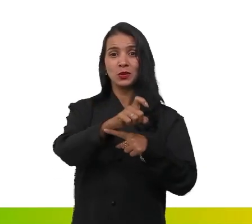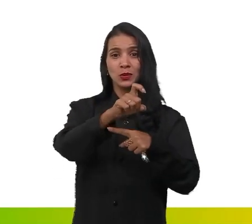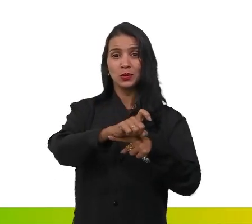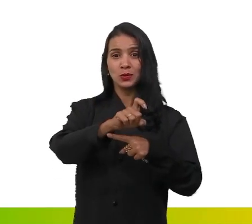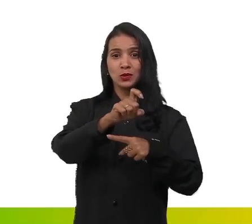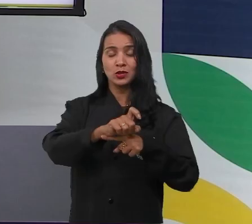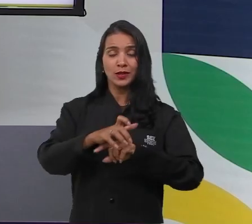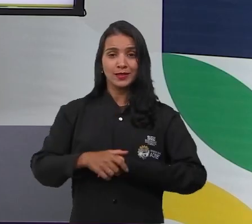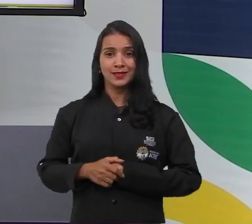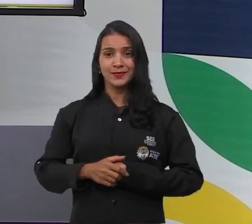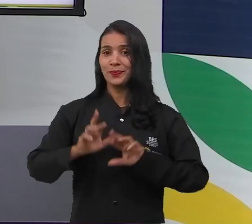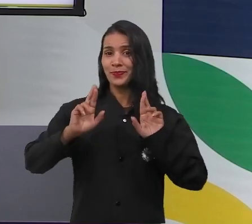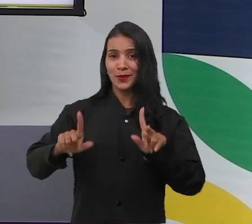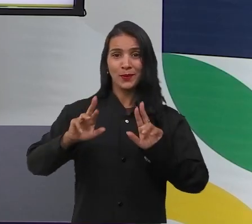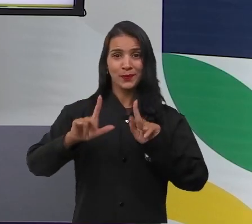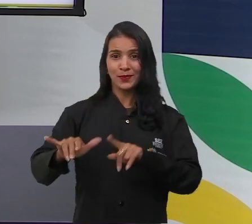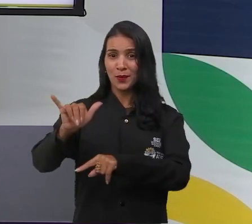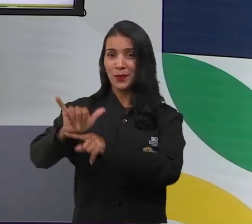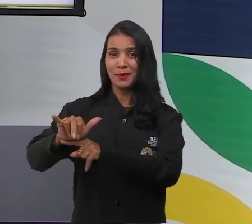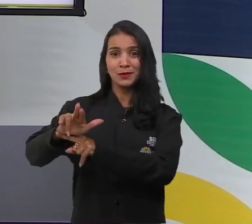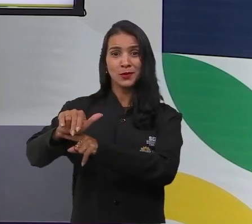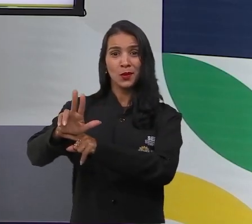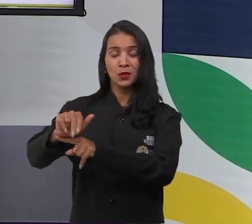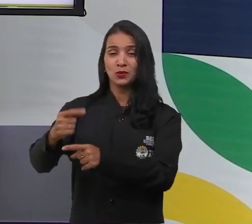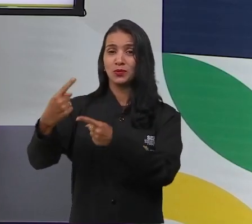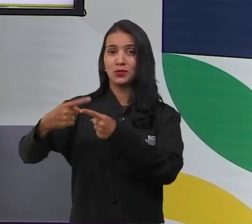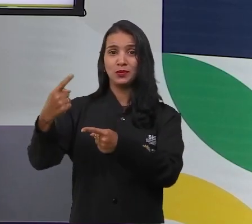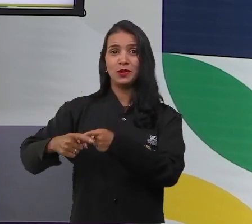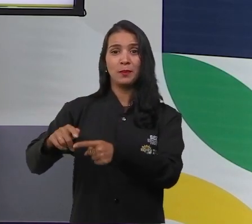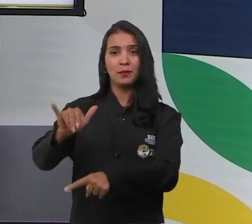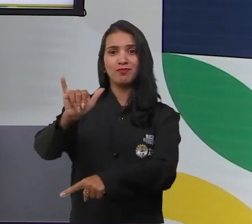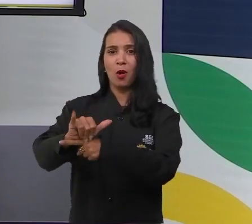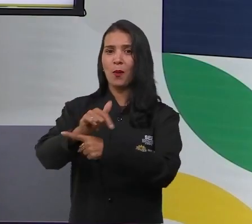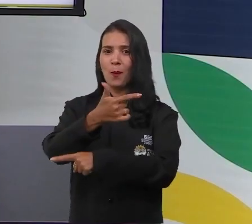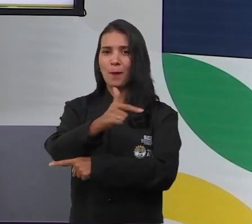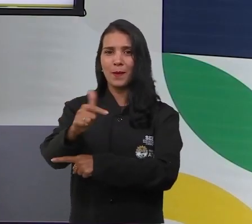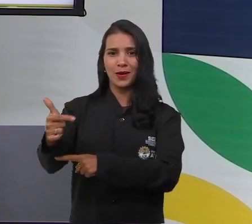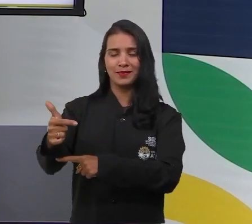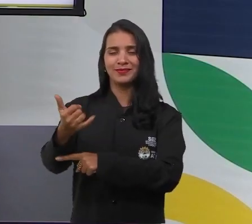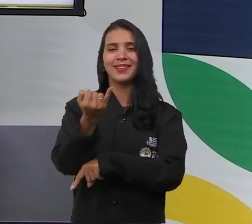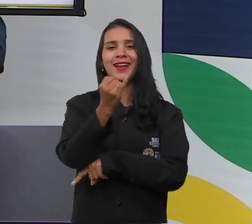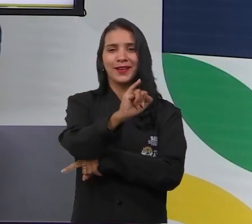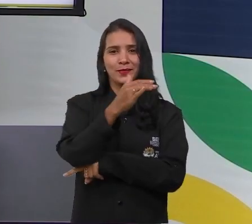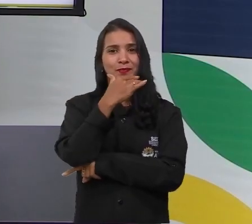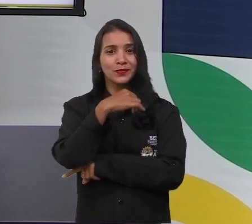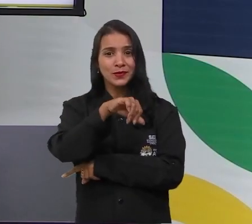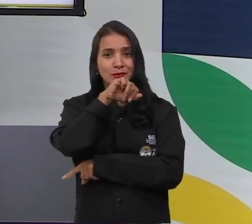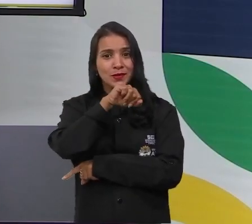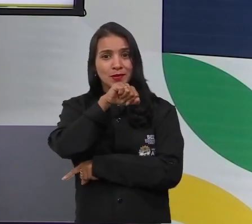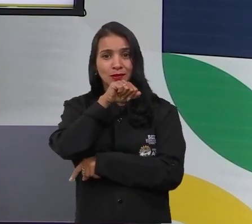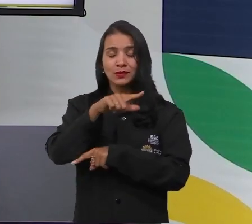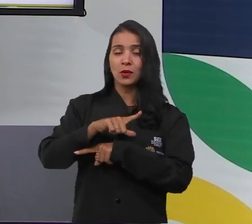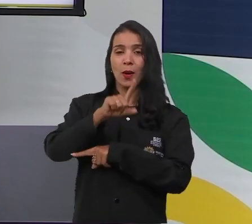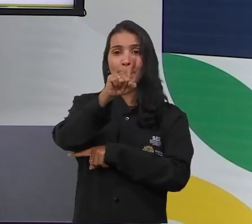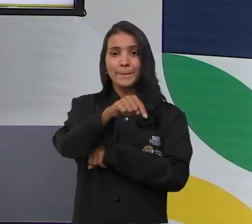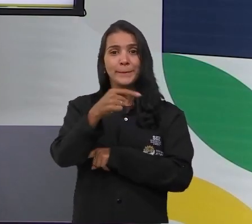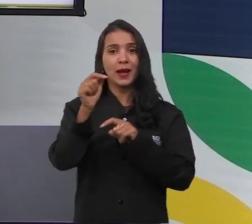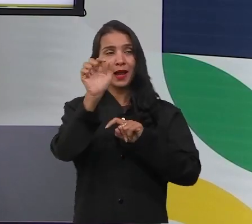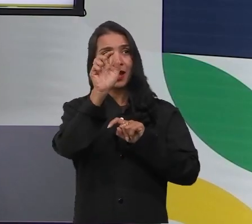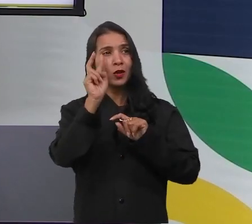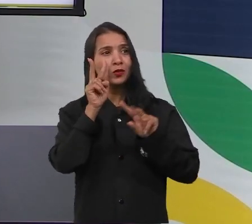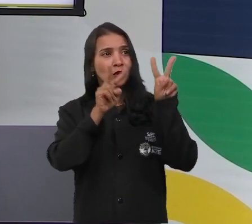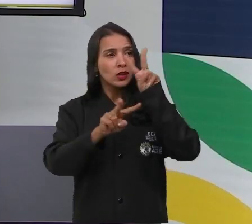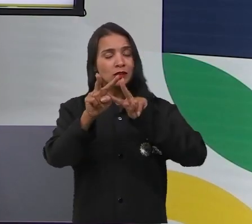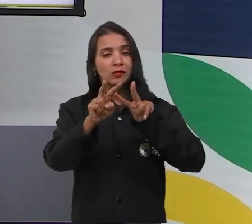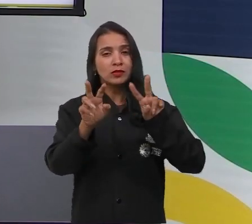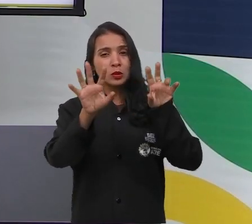Nenhum momento vai estar no Y. Por quê? O pai, que é daltônico, ele não vai doar nada de X